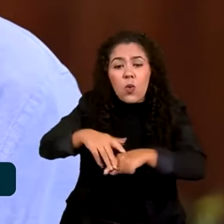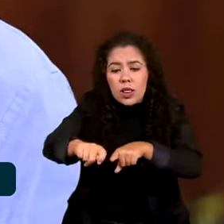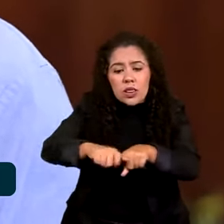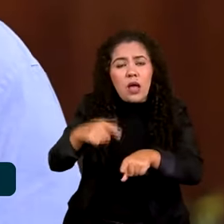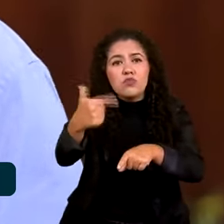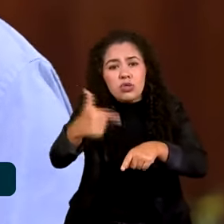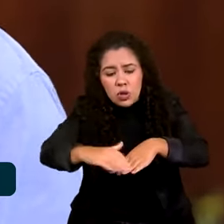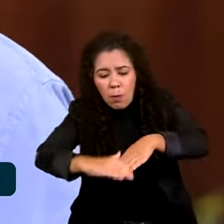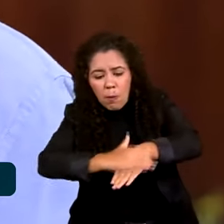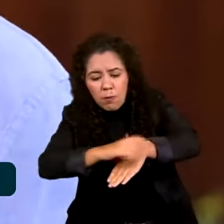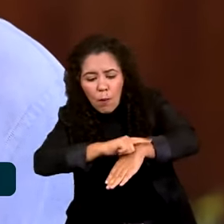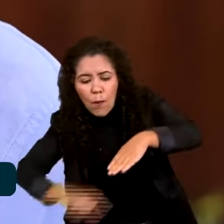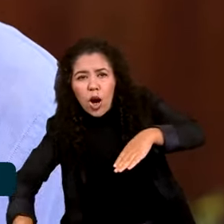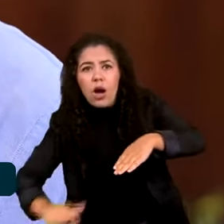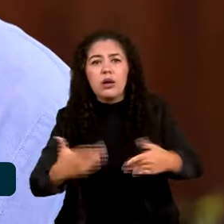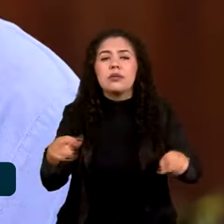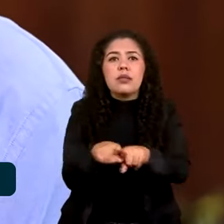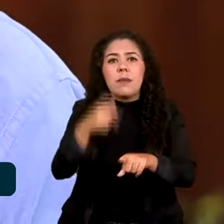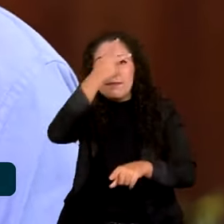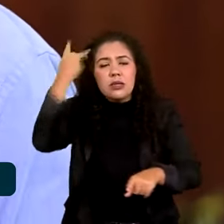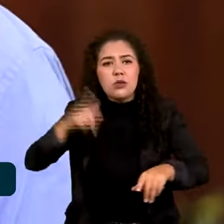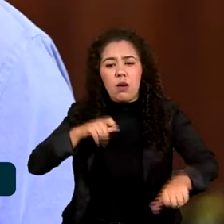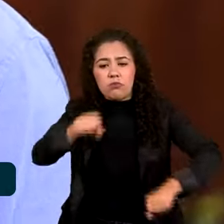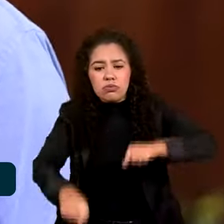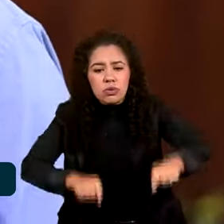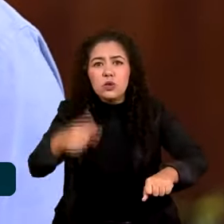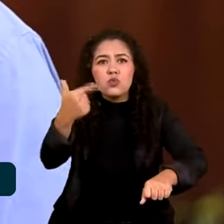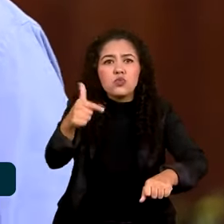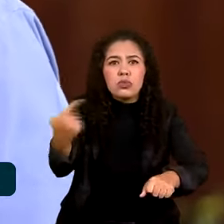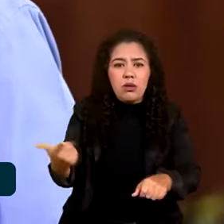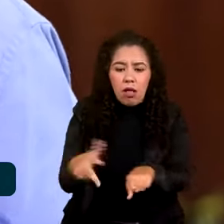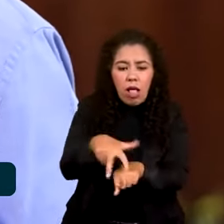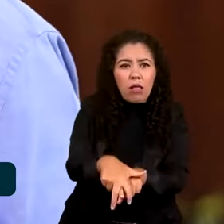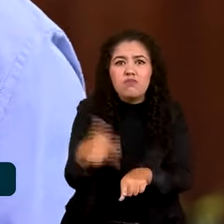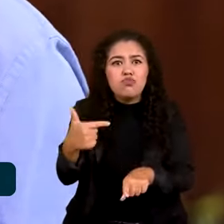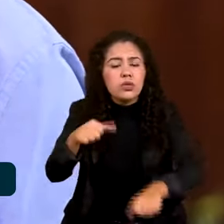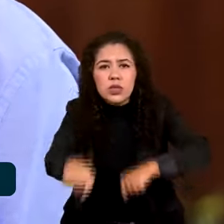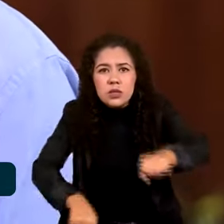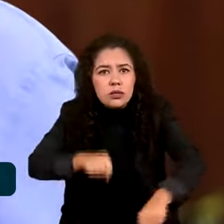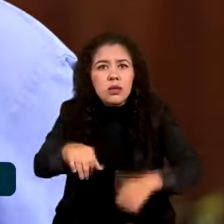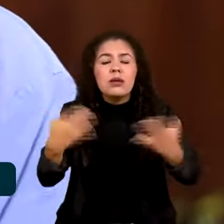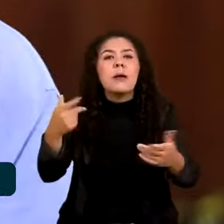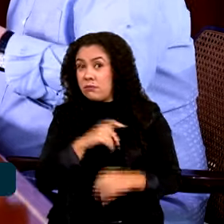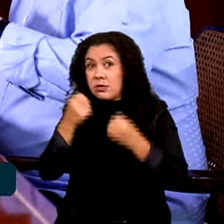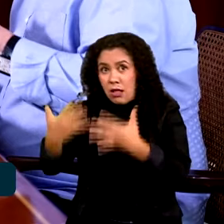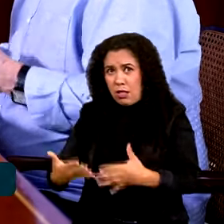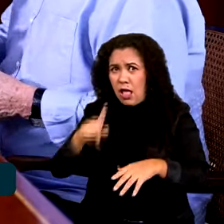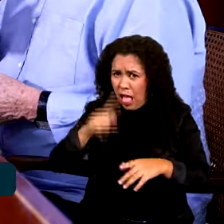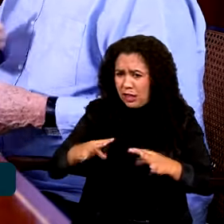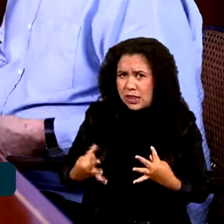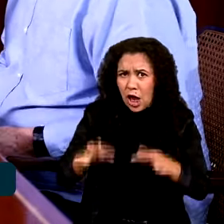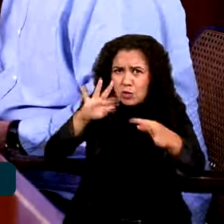fazer ciclismo sem bicicleta, sabe? Então as pessoas precisam de ganhar um incentivo de quem? Do Estado.